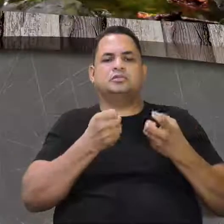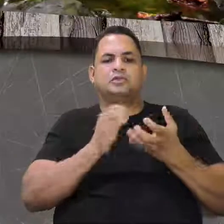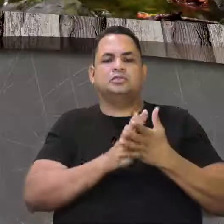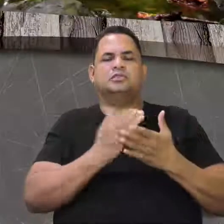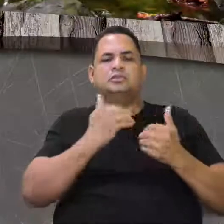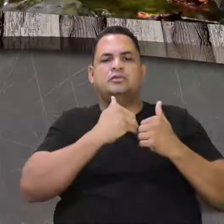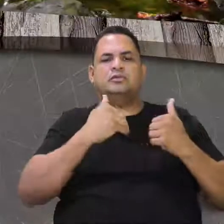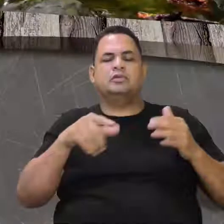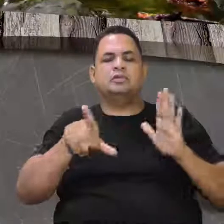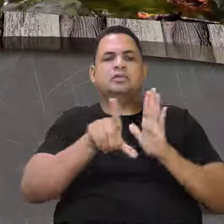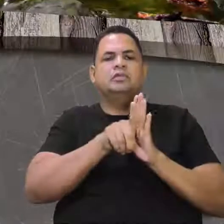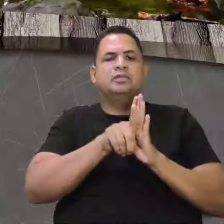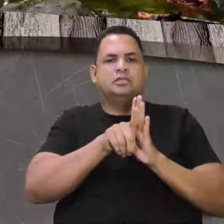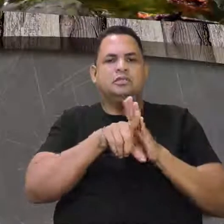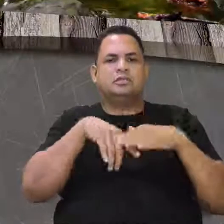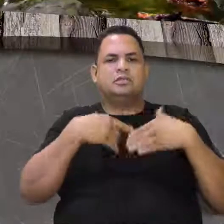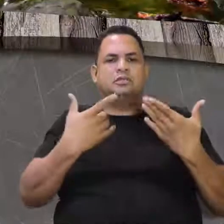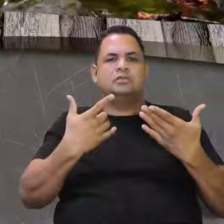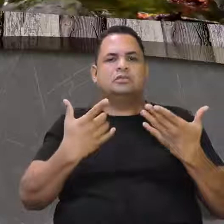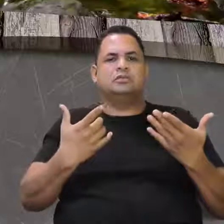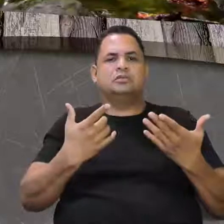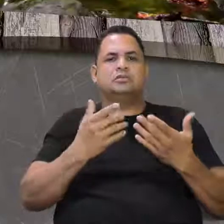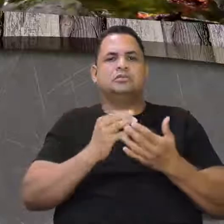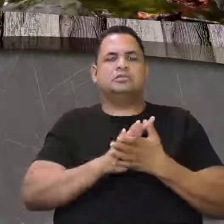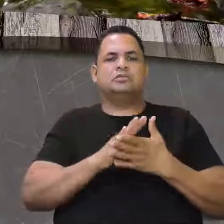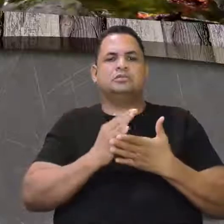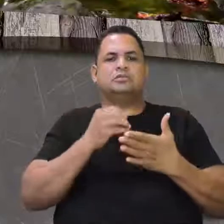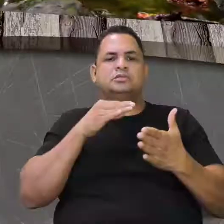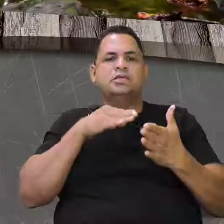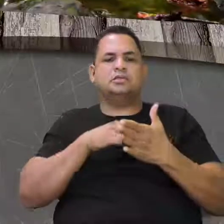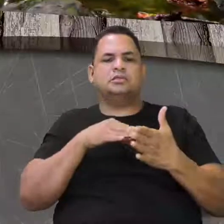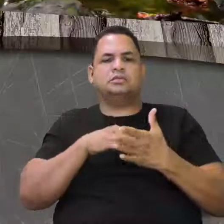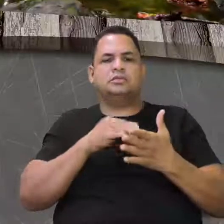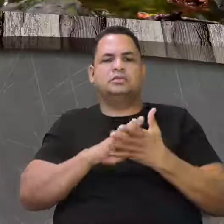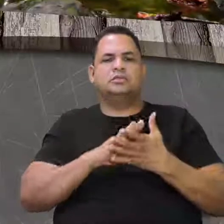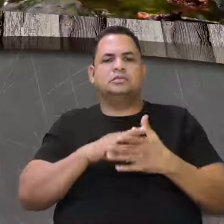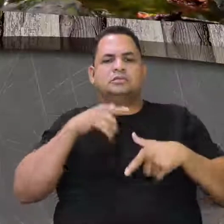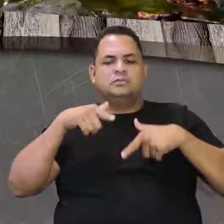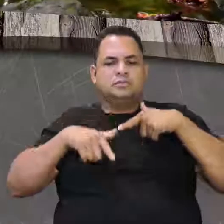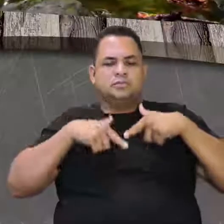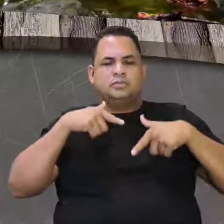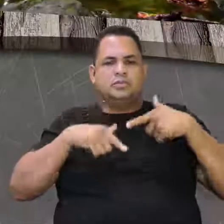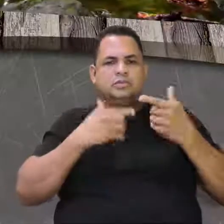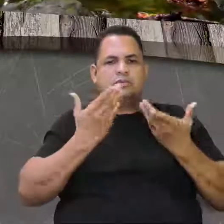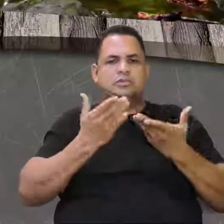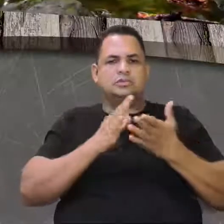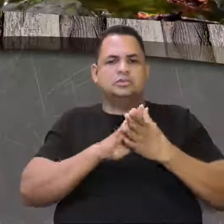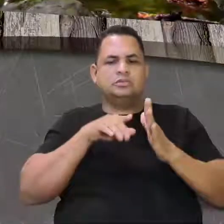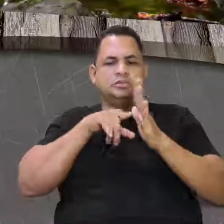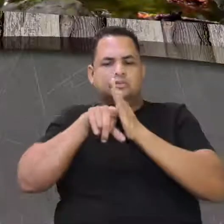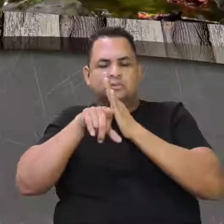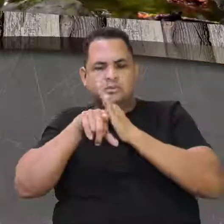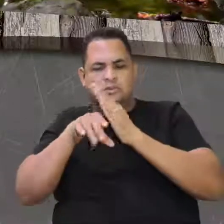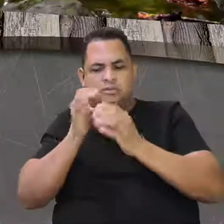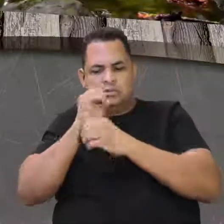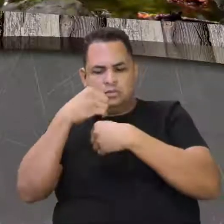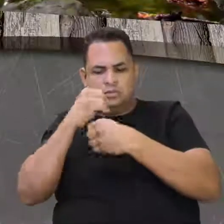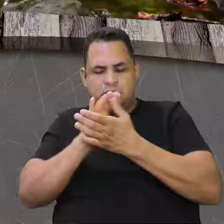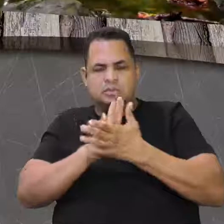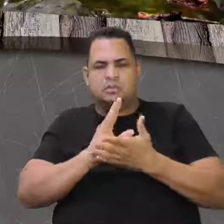acontecendo, você está impedindo que a produtividade científica, a produção científica,